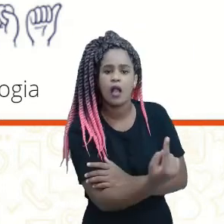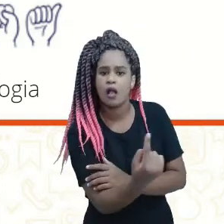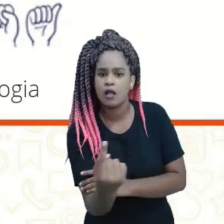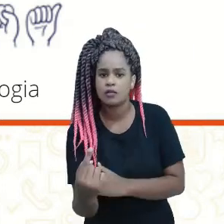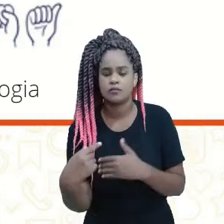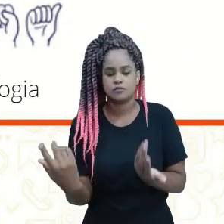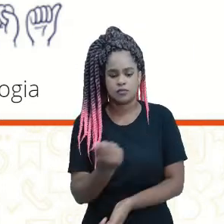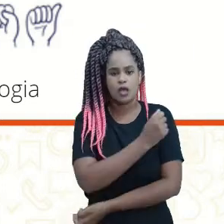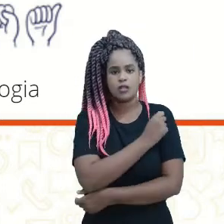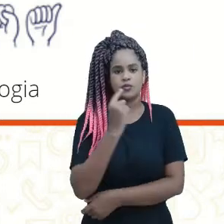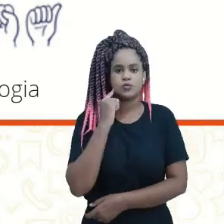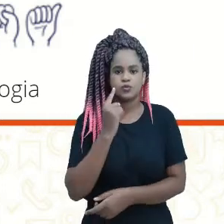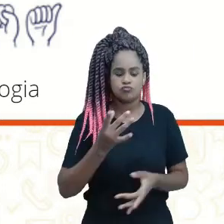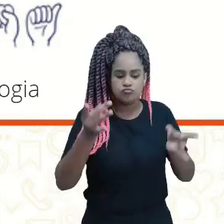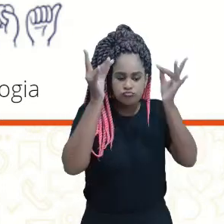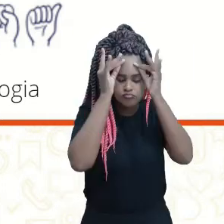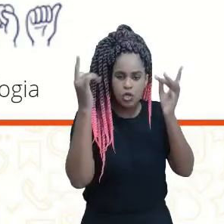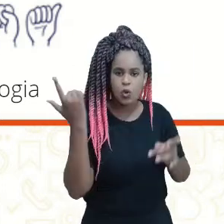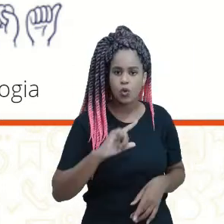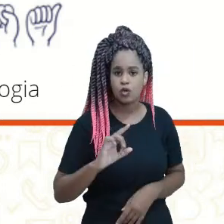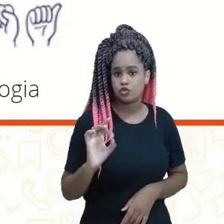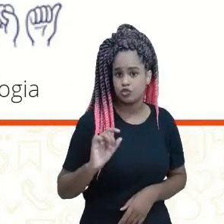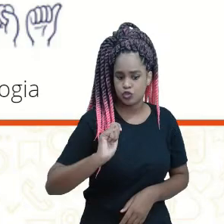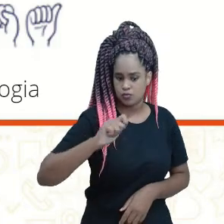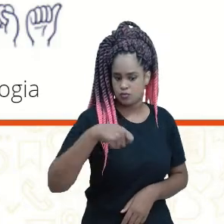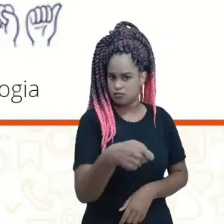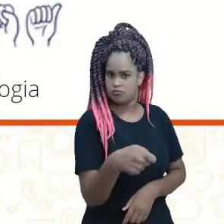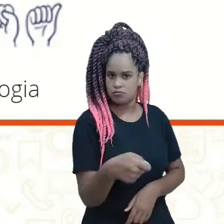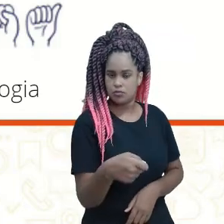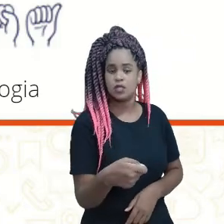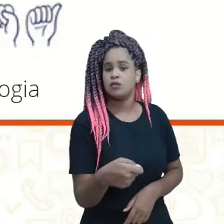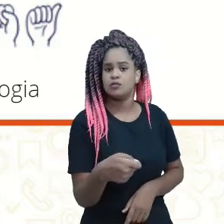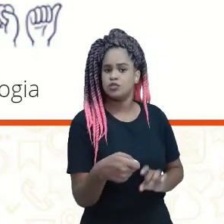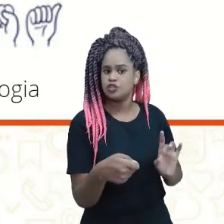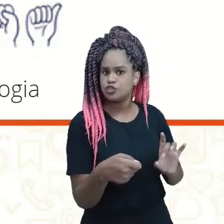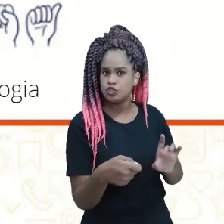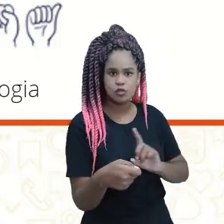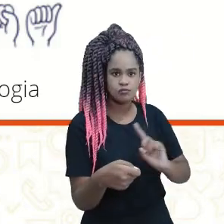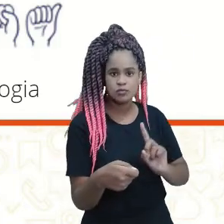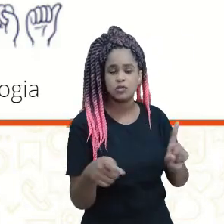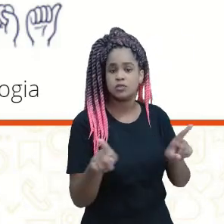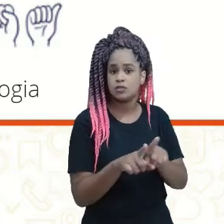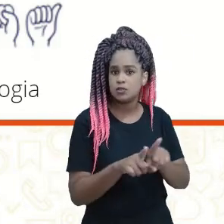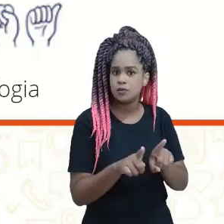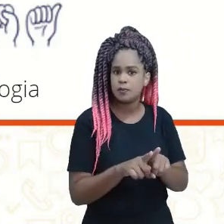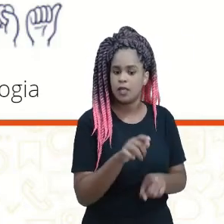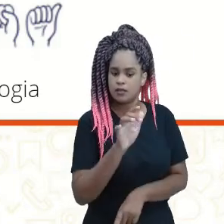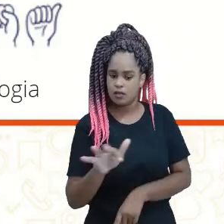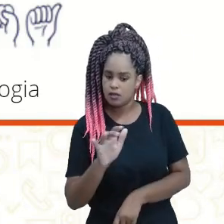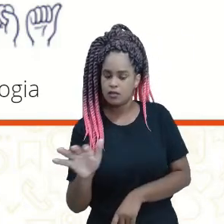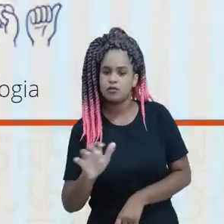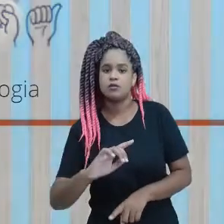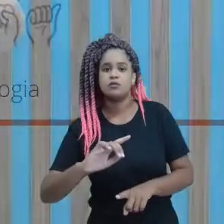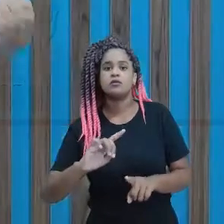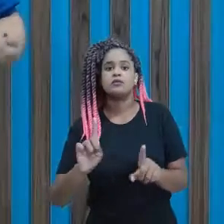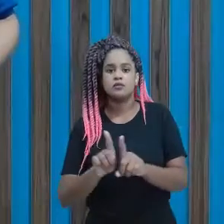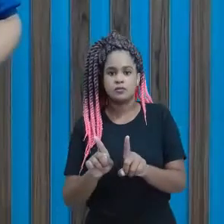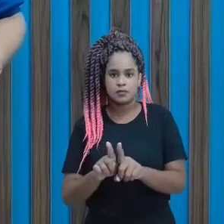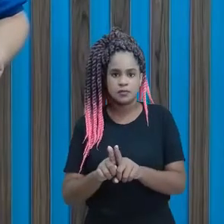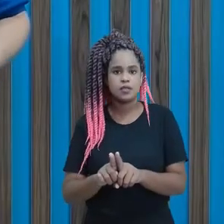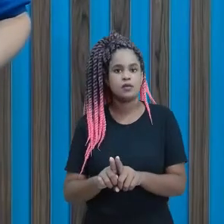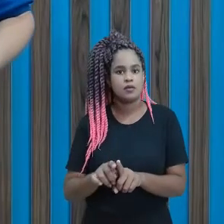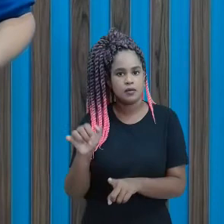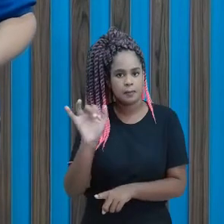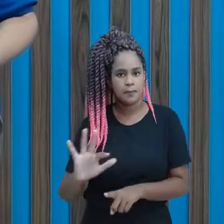estudante surdo ele vai fixando não só o sinal daquela imagem, como a datilologia de como essa